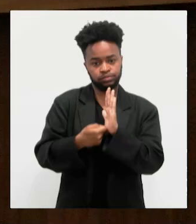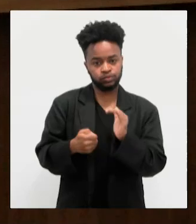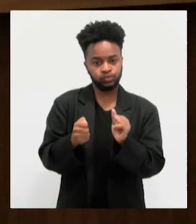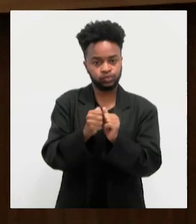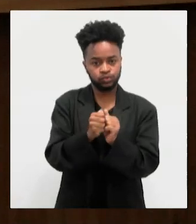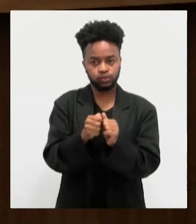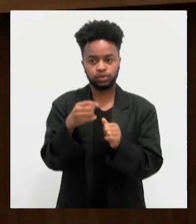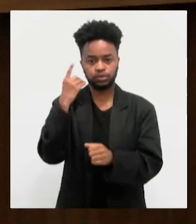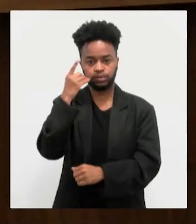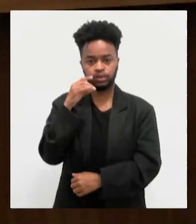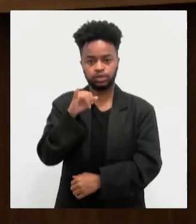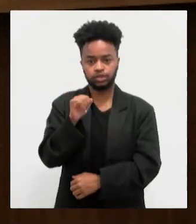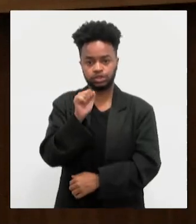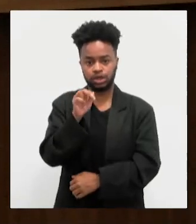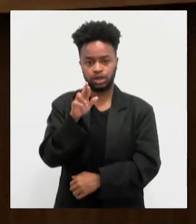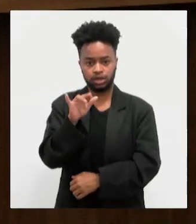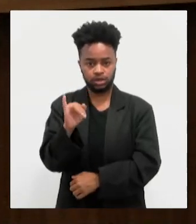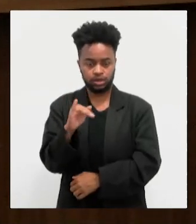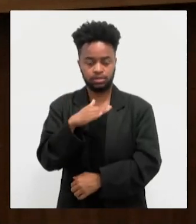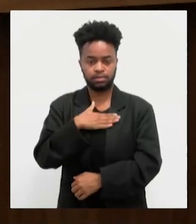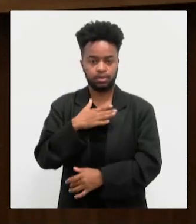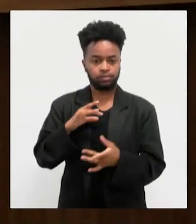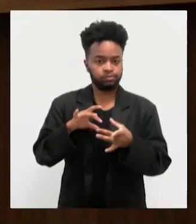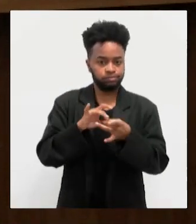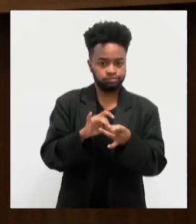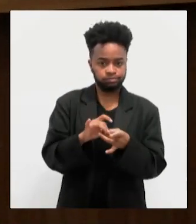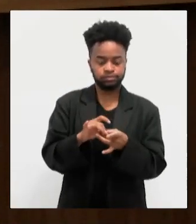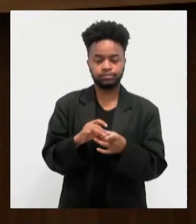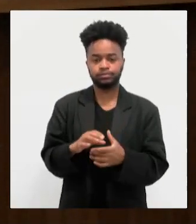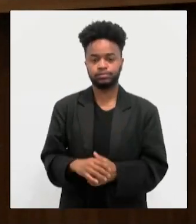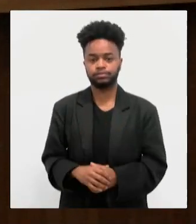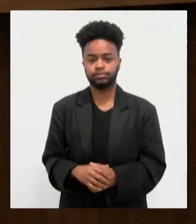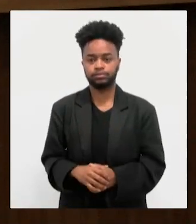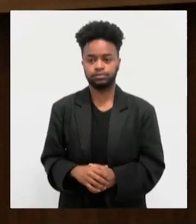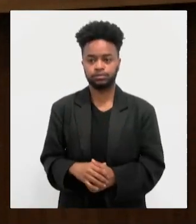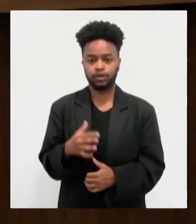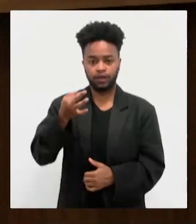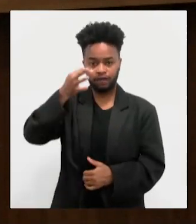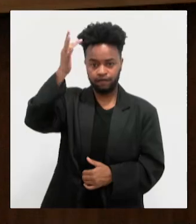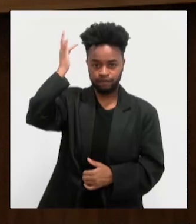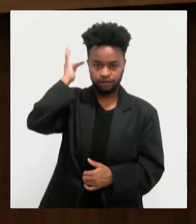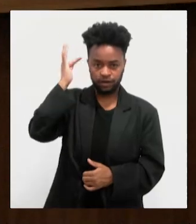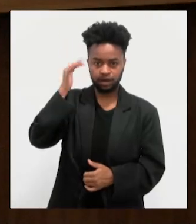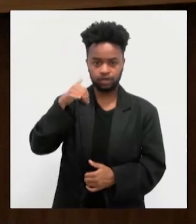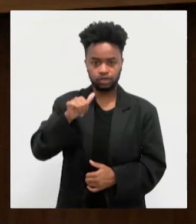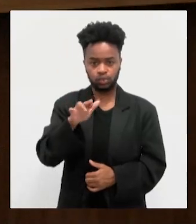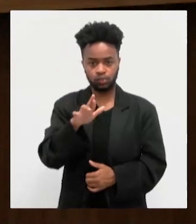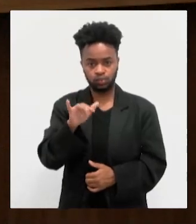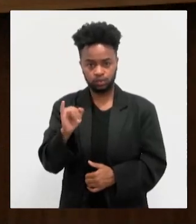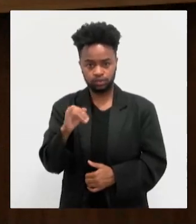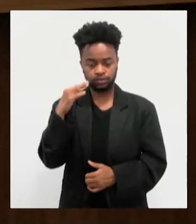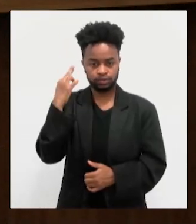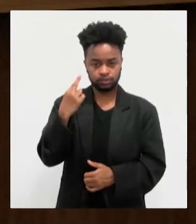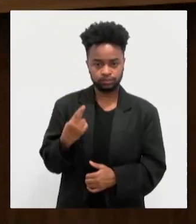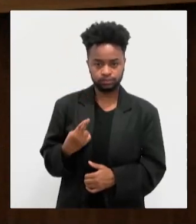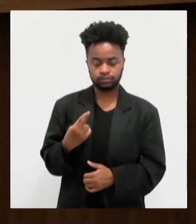o deputado Jari Oliveira, meu companheiro ecossocialista, Fred Pacheco, Yuri, Renata